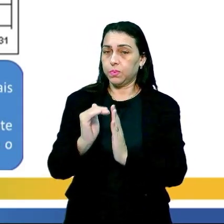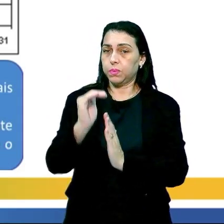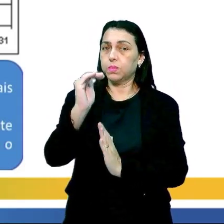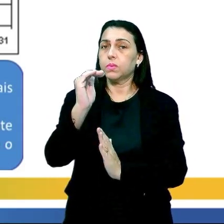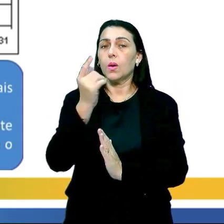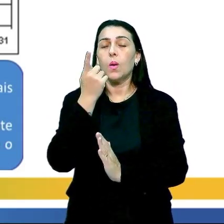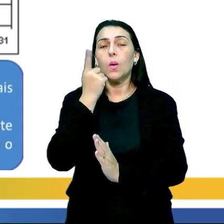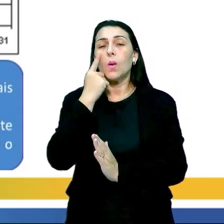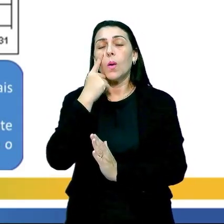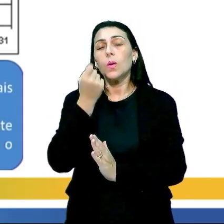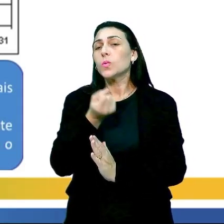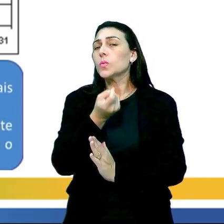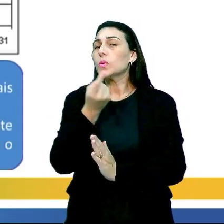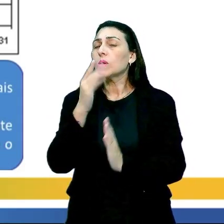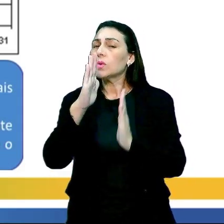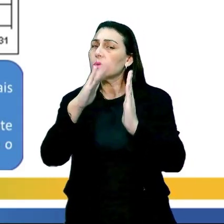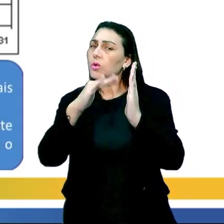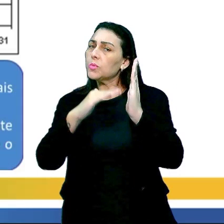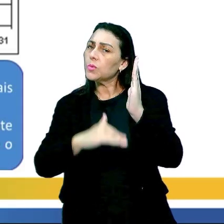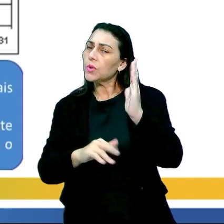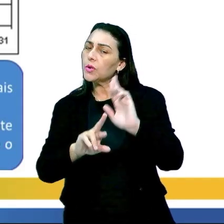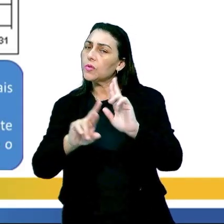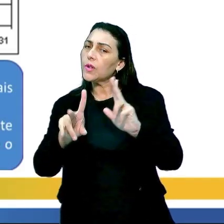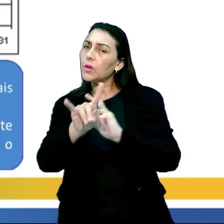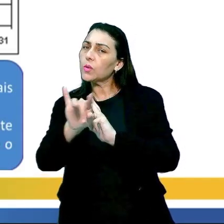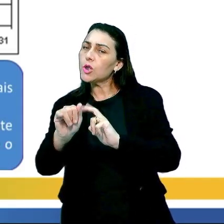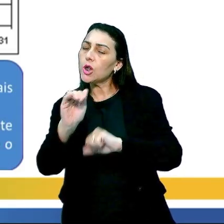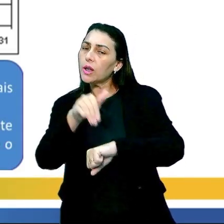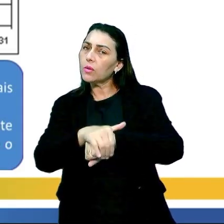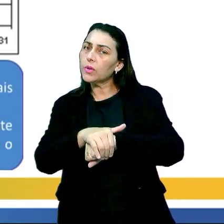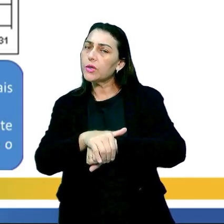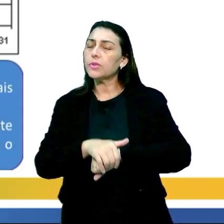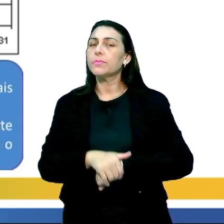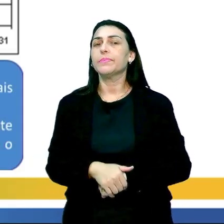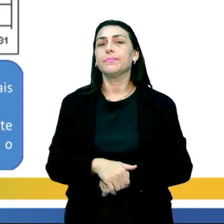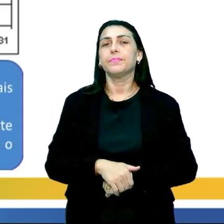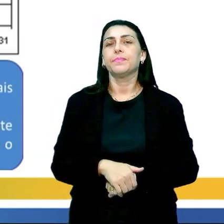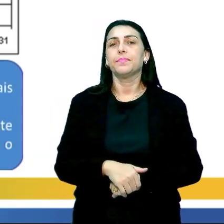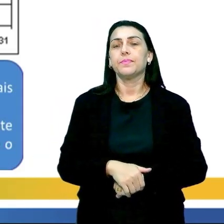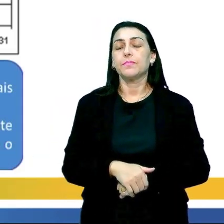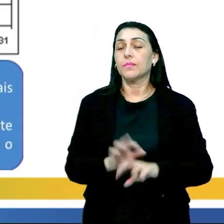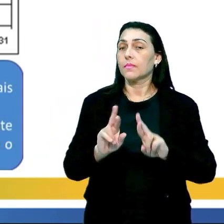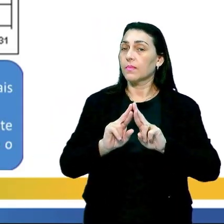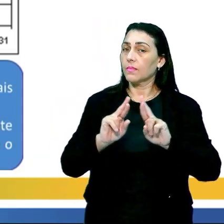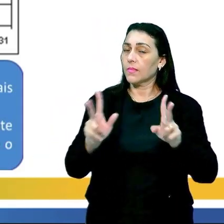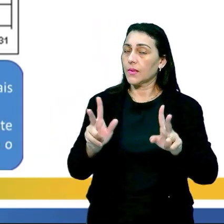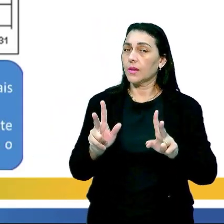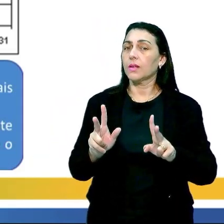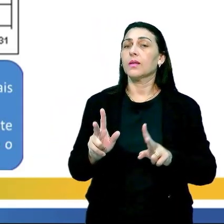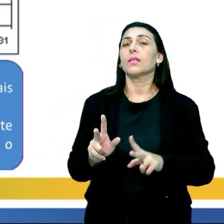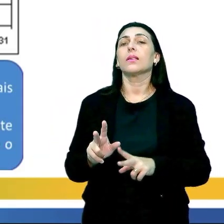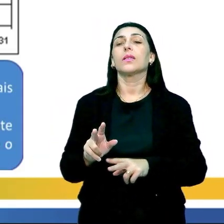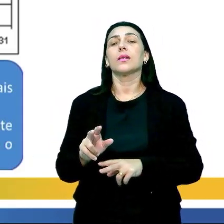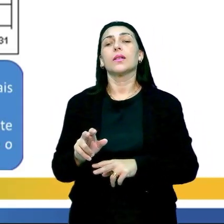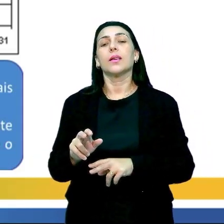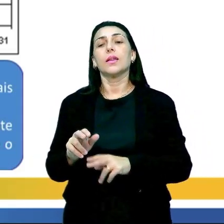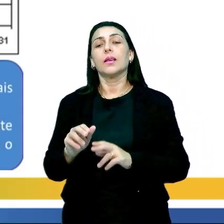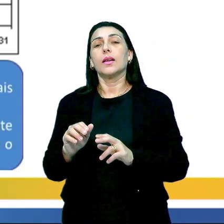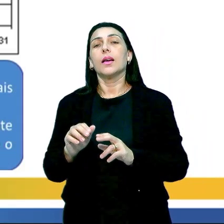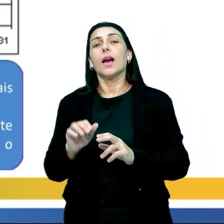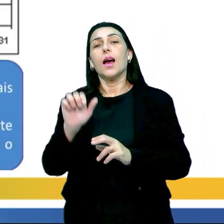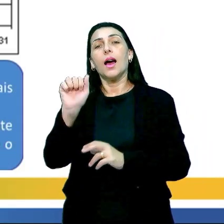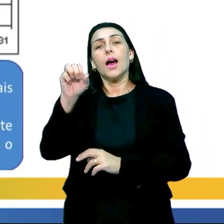graus de temperatura caiu. Olha a diferença entre o dia e a noite. Então, essa diferença é chamada de